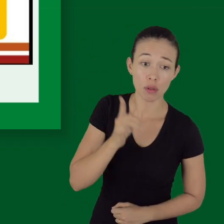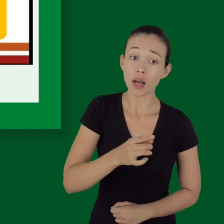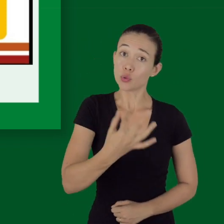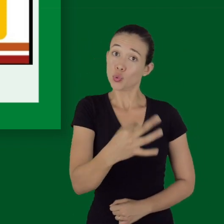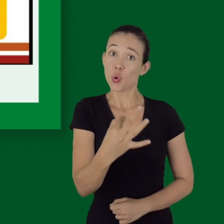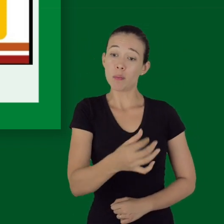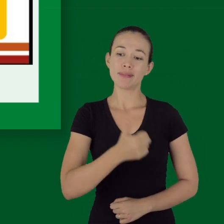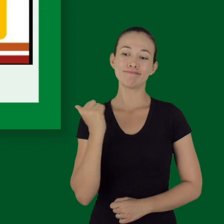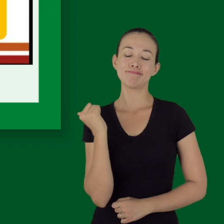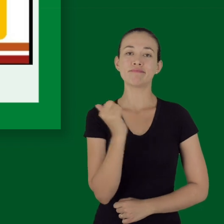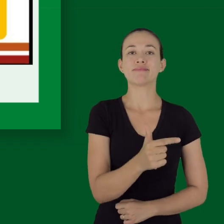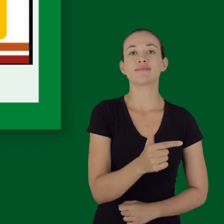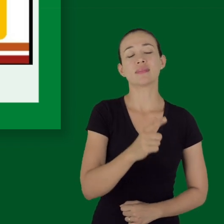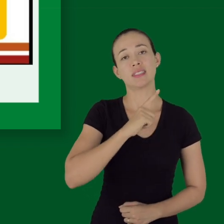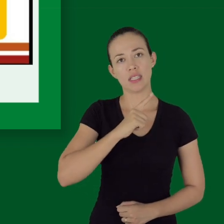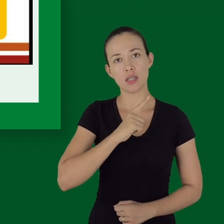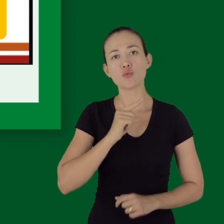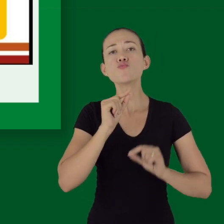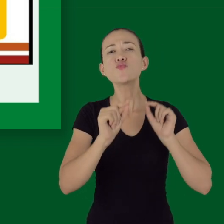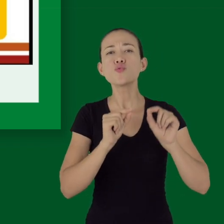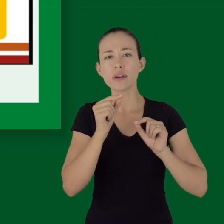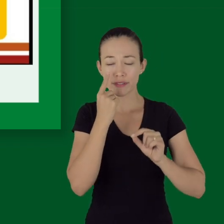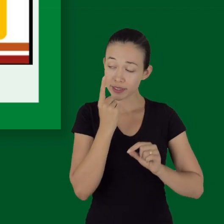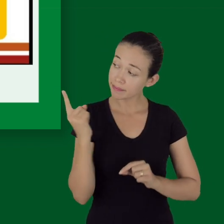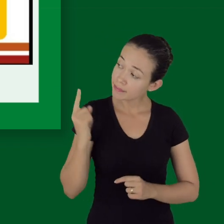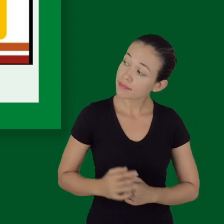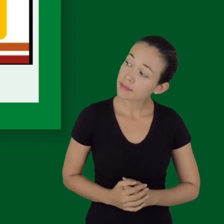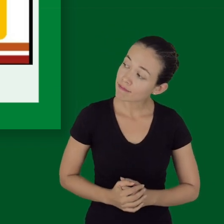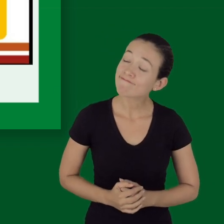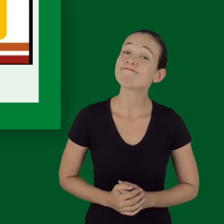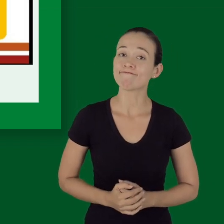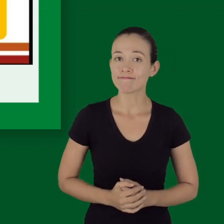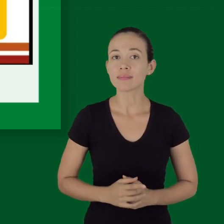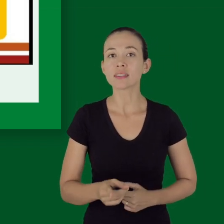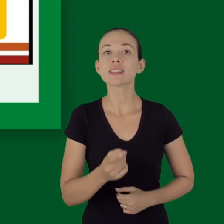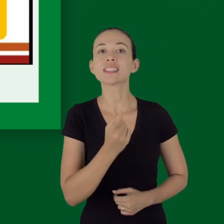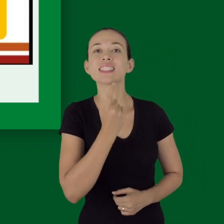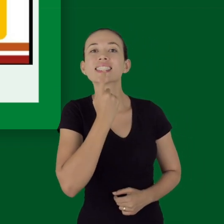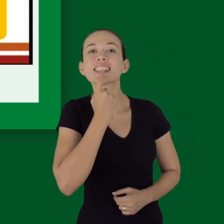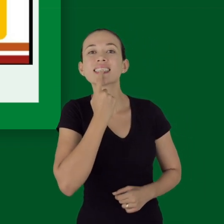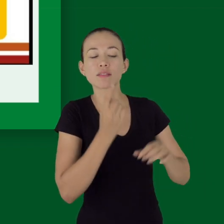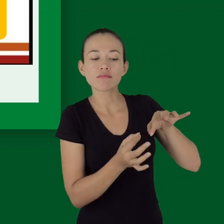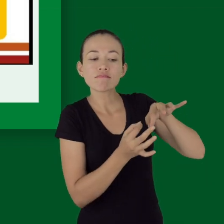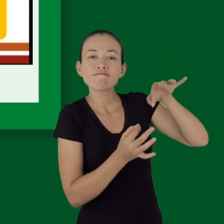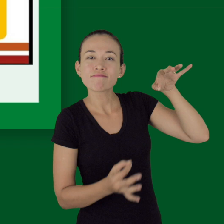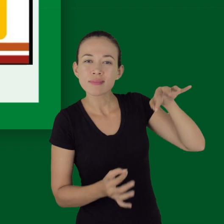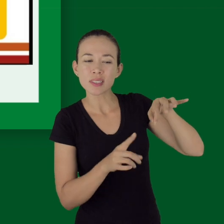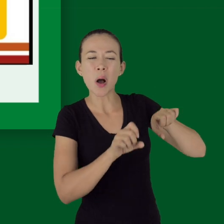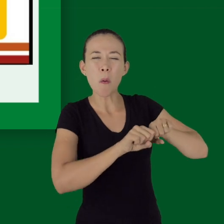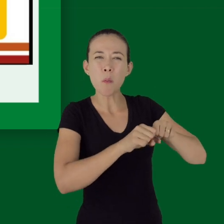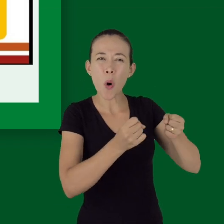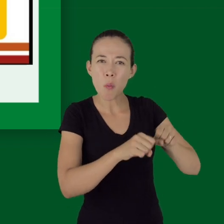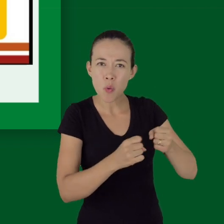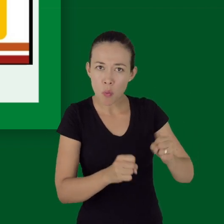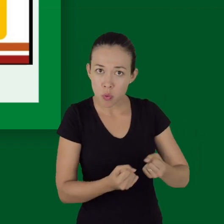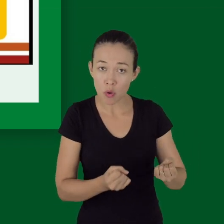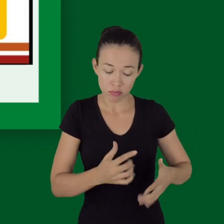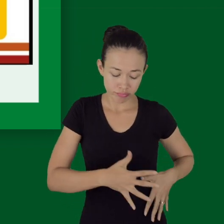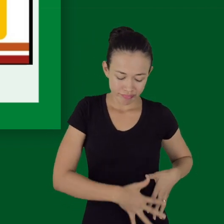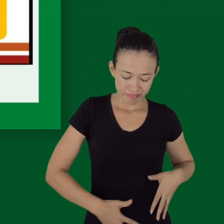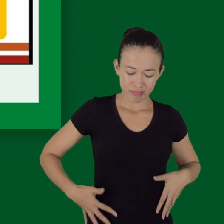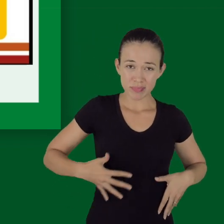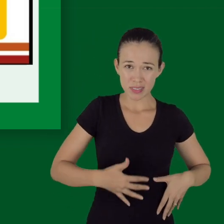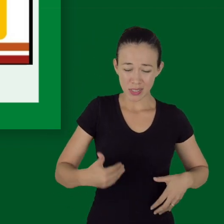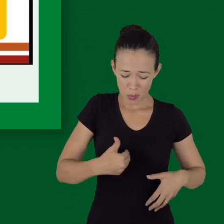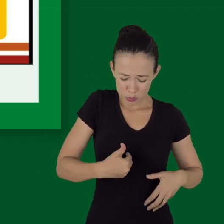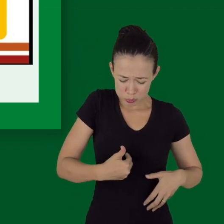com cortes profundos e aquilo gera muita dor e ele não consegue definir claramente toda